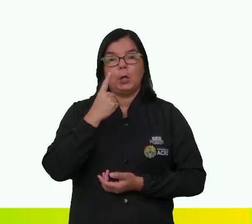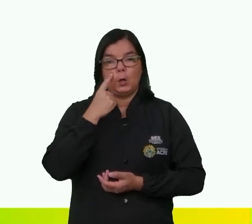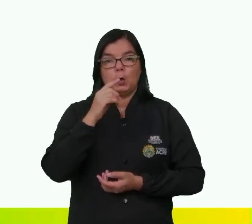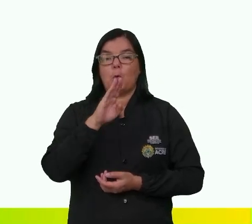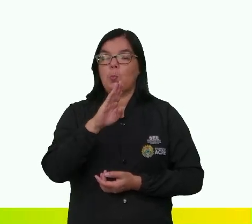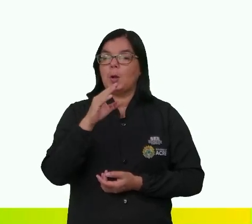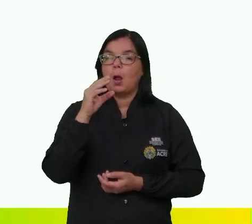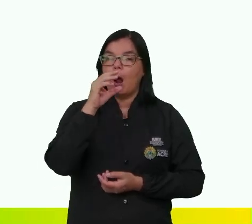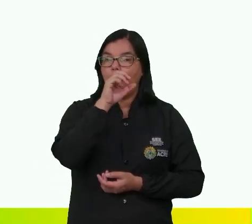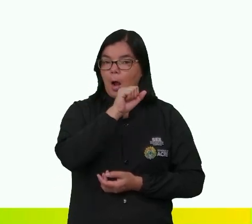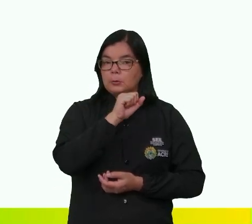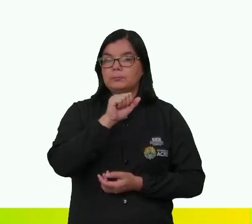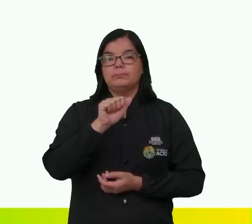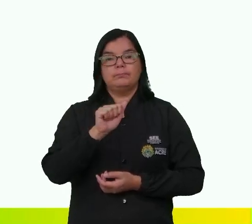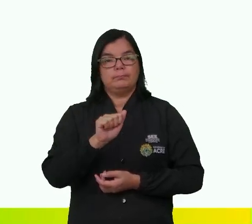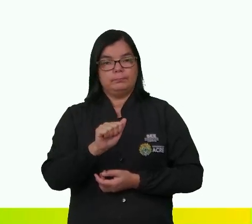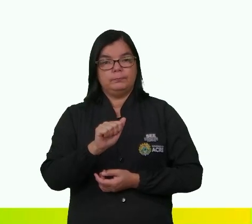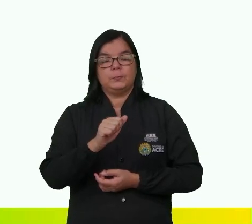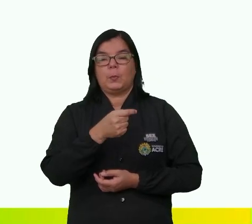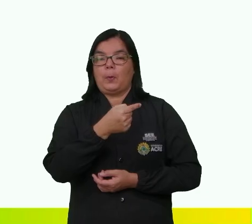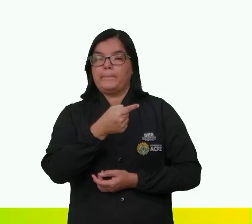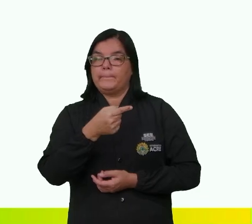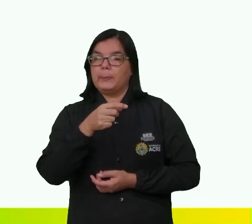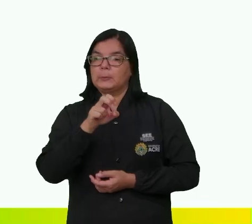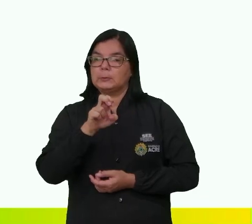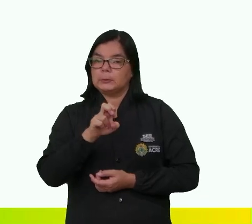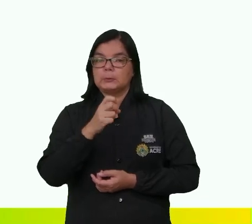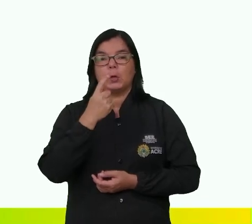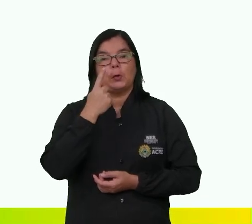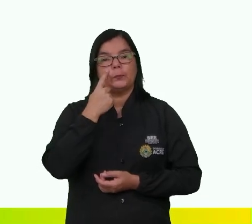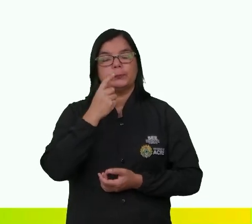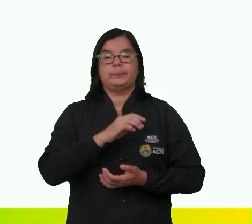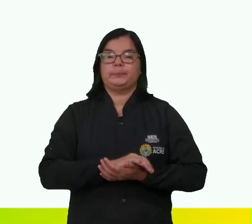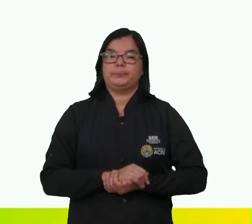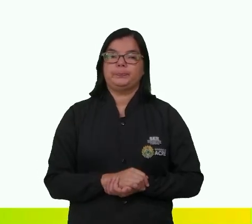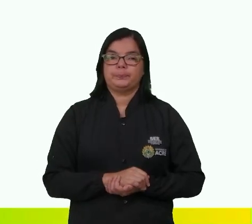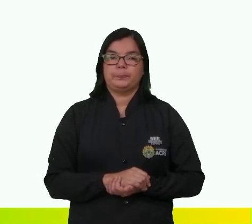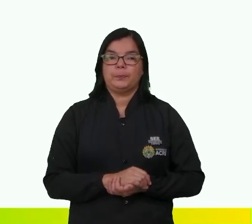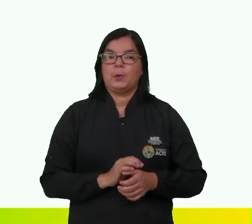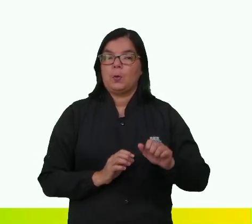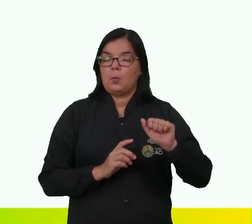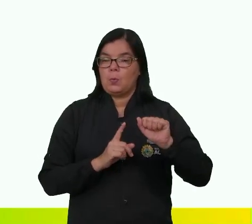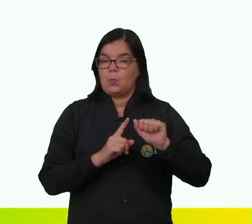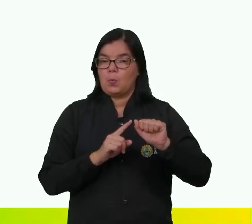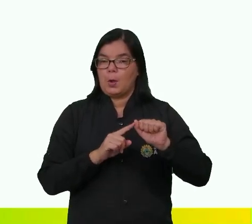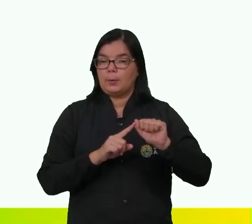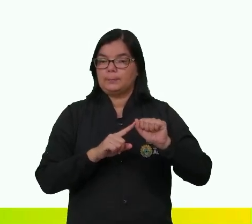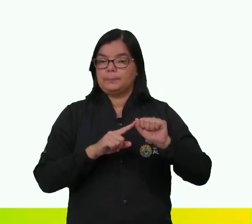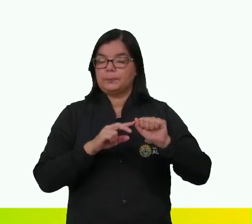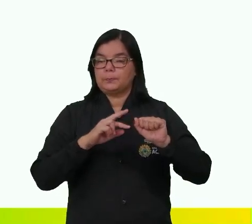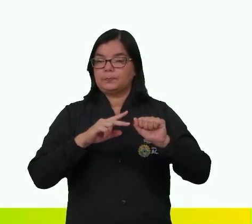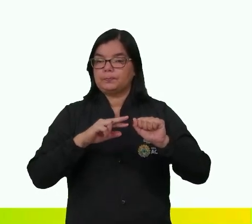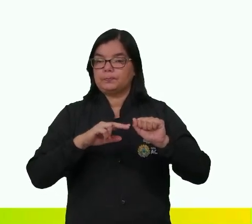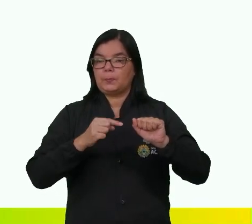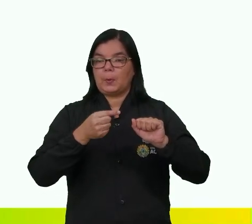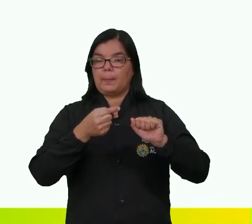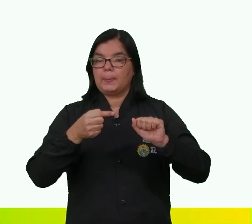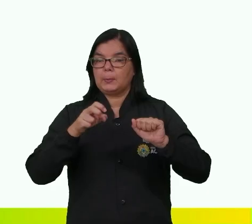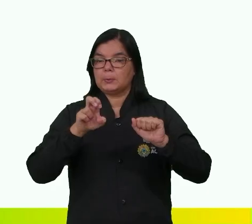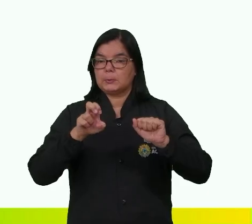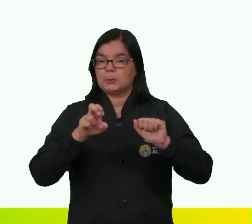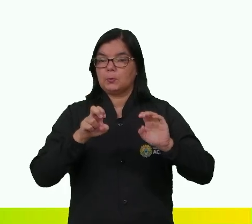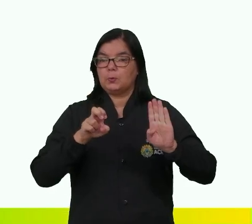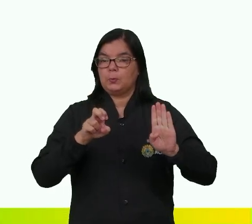encontro imediatamente o valor a, que é o menos 5. Então, eu vou dizer aqui, olha, o a é o menos 5 e o